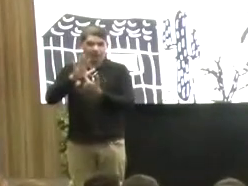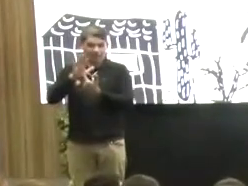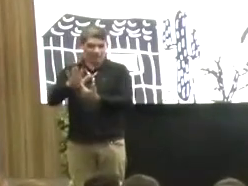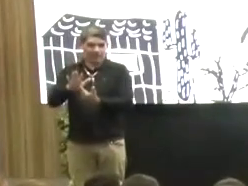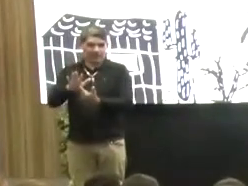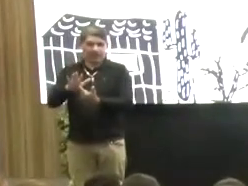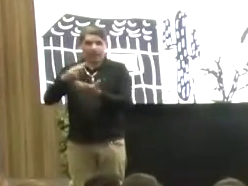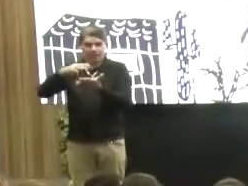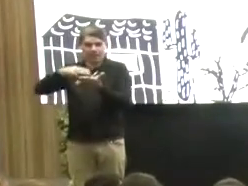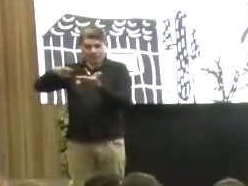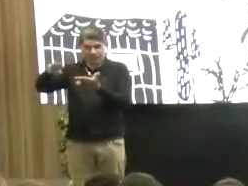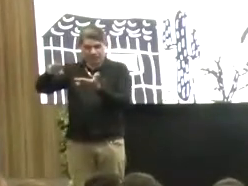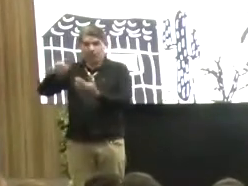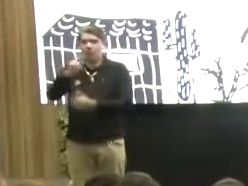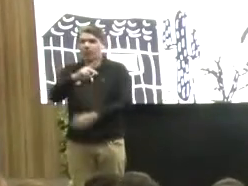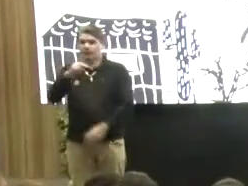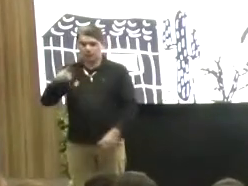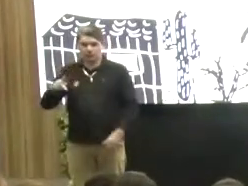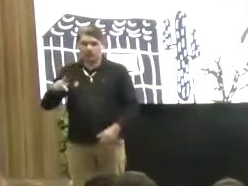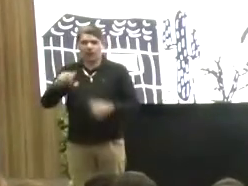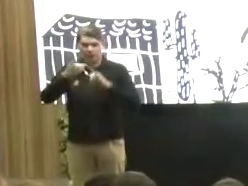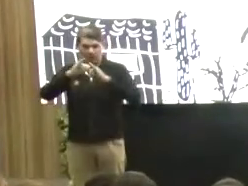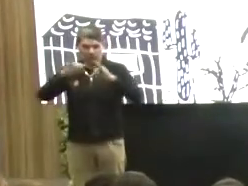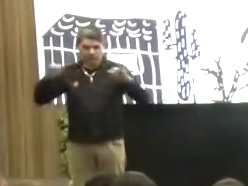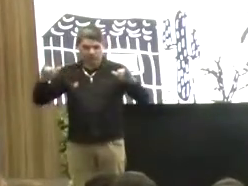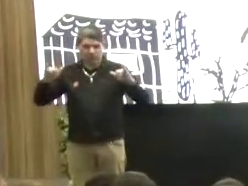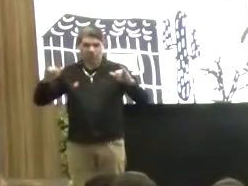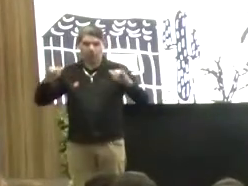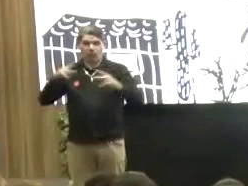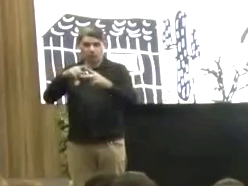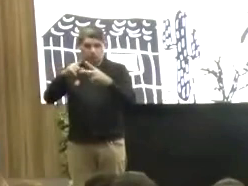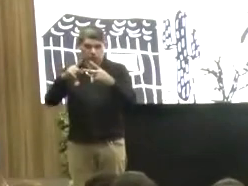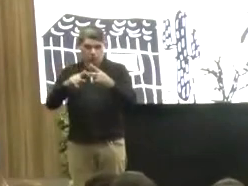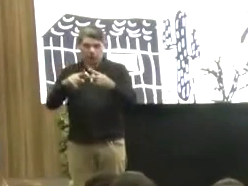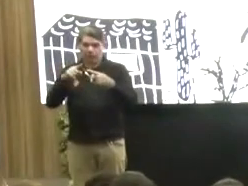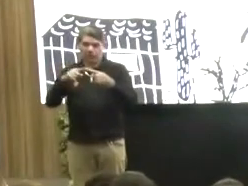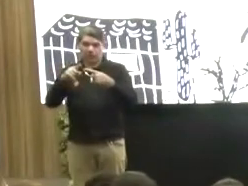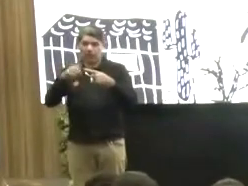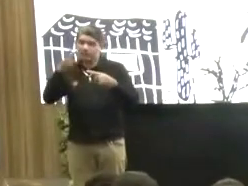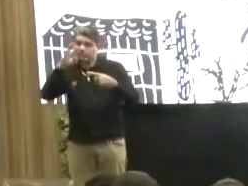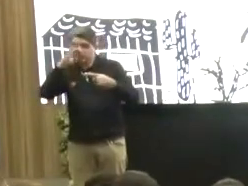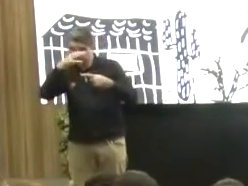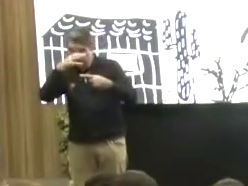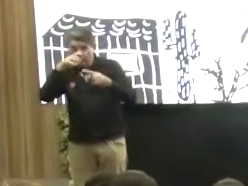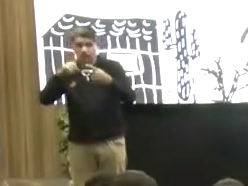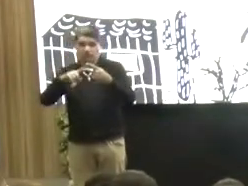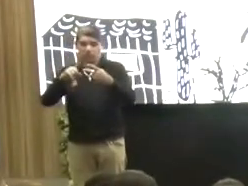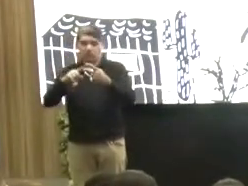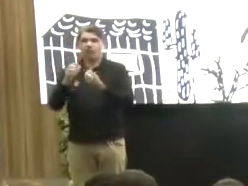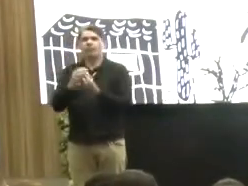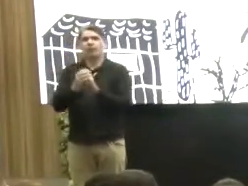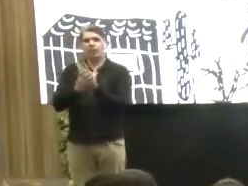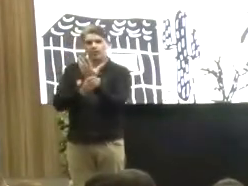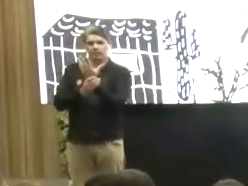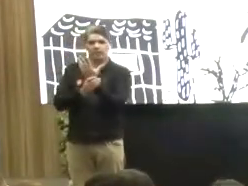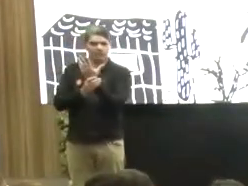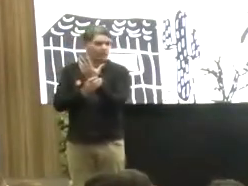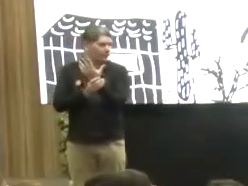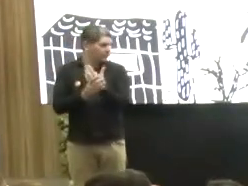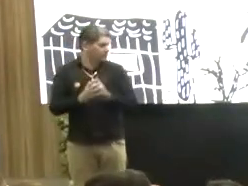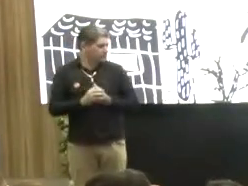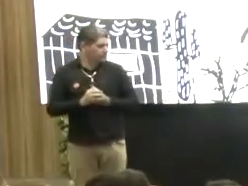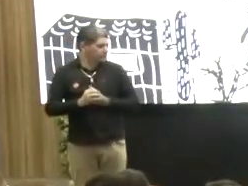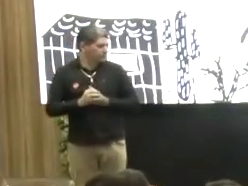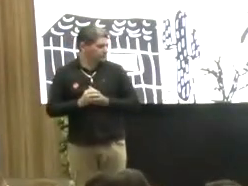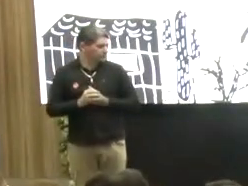que o próprio professor já anunciou. Além da resistência, é preciso florescer. E aí eu vou deixar aqui, nas palavras